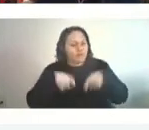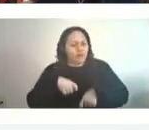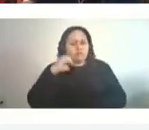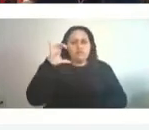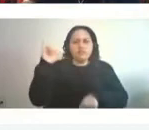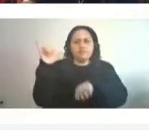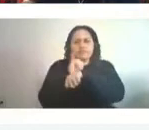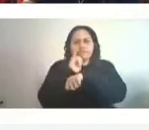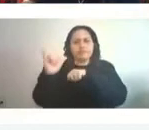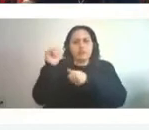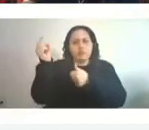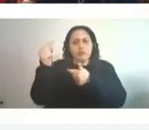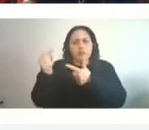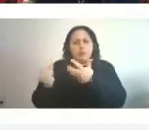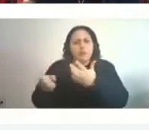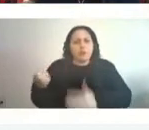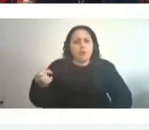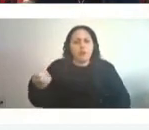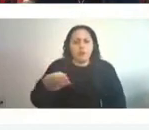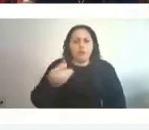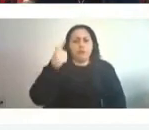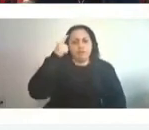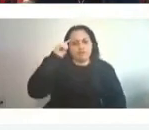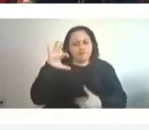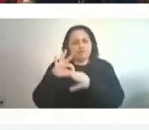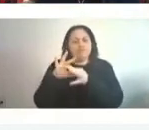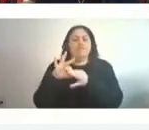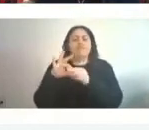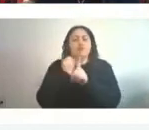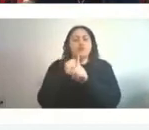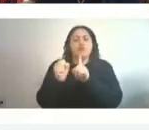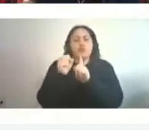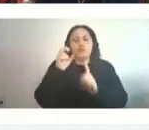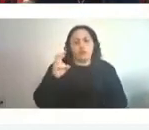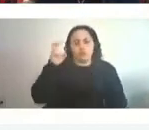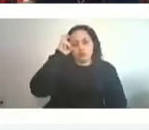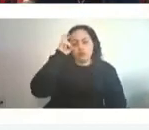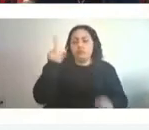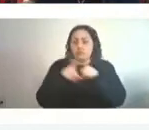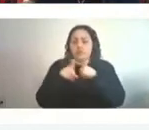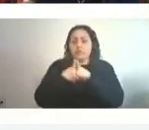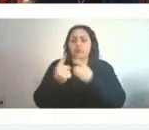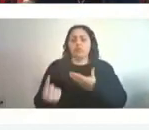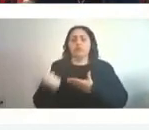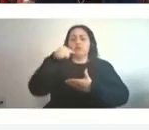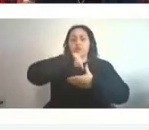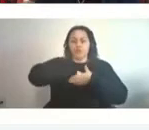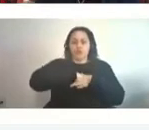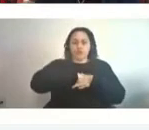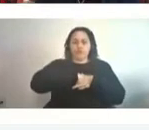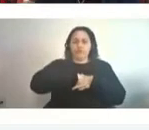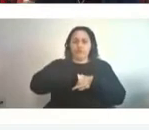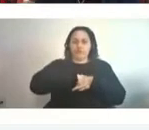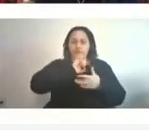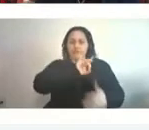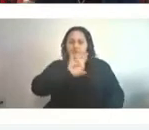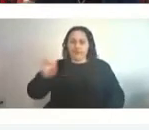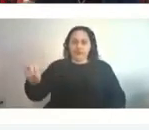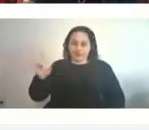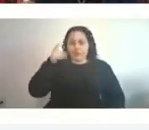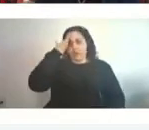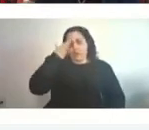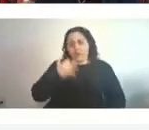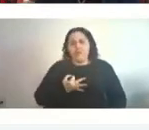Incorporando, então, dimensões socioculturais, né? E subjetivas da compreensão da realidade.